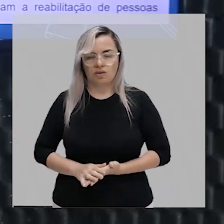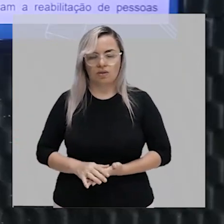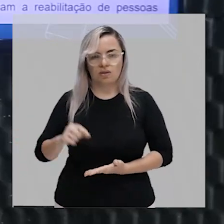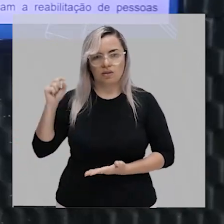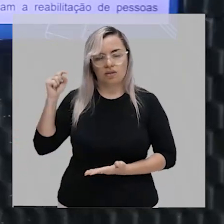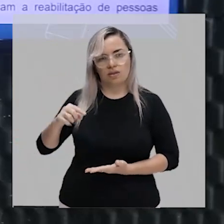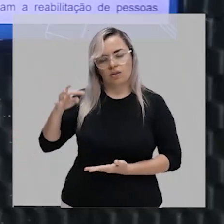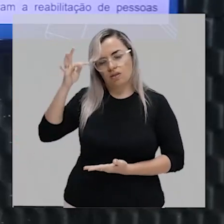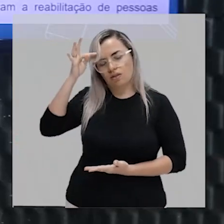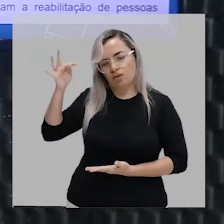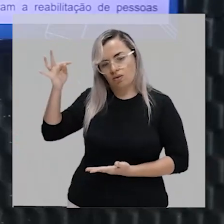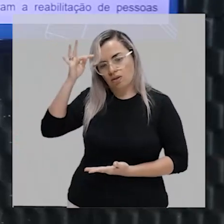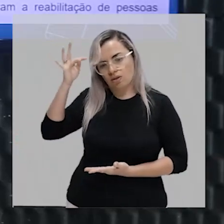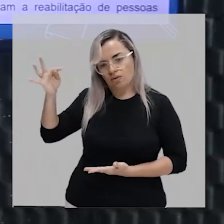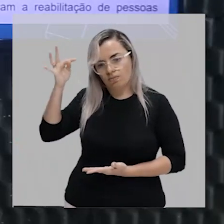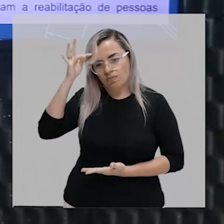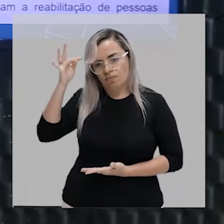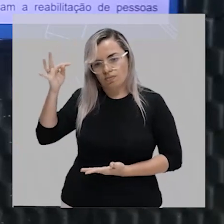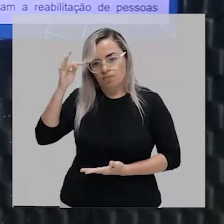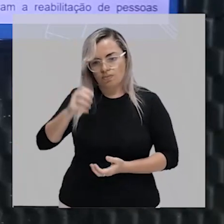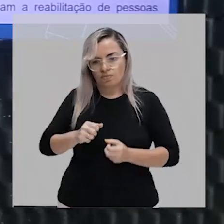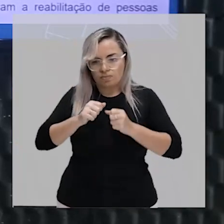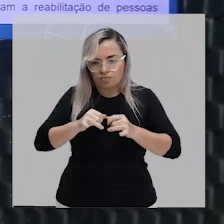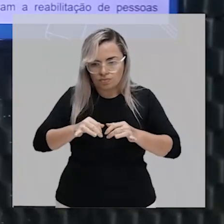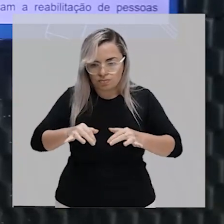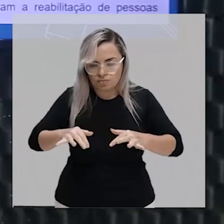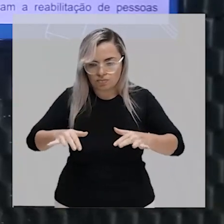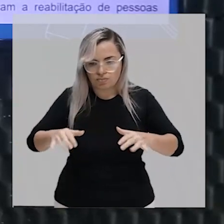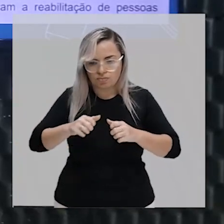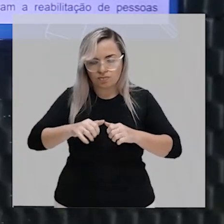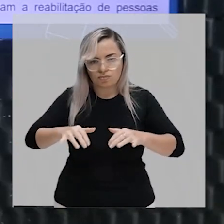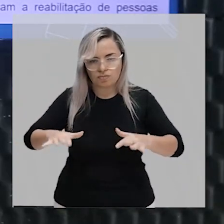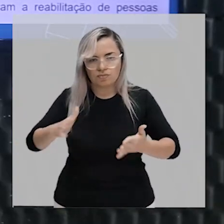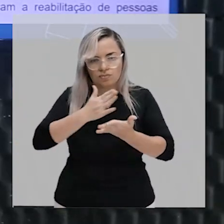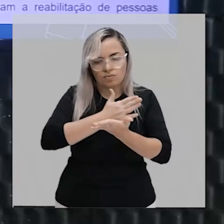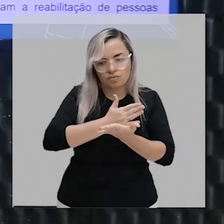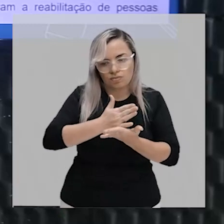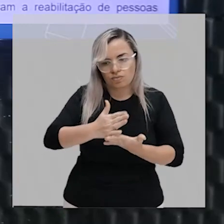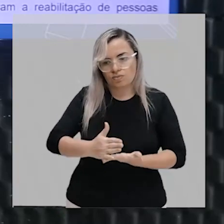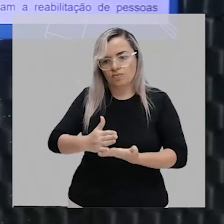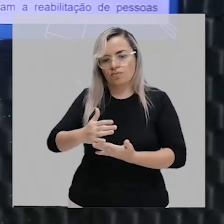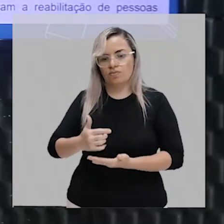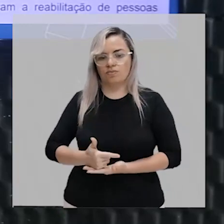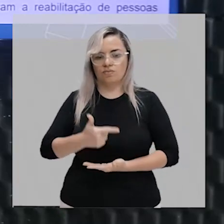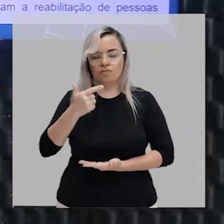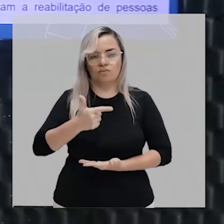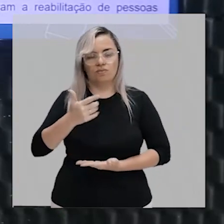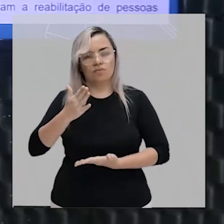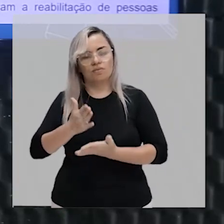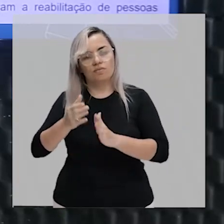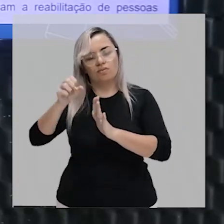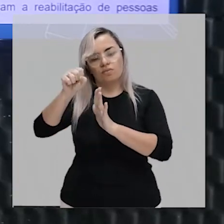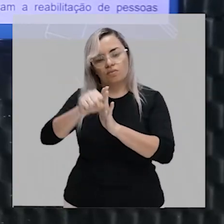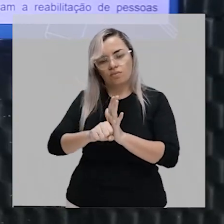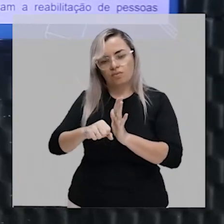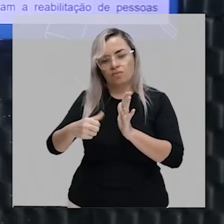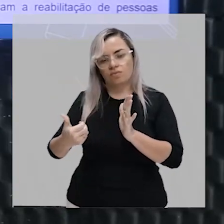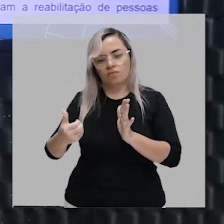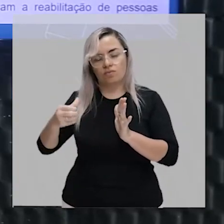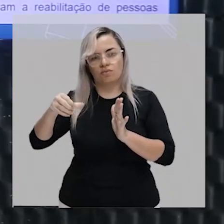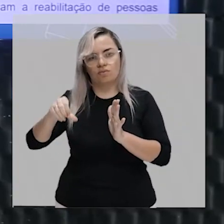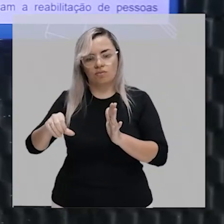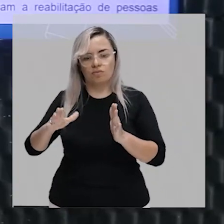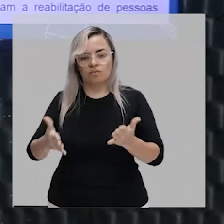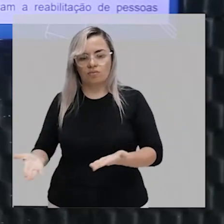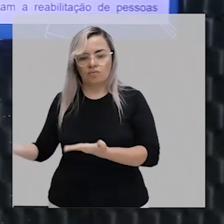aplicação dessa teoria disseminada a partir da segunda metade do século XIX